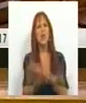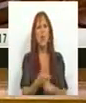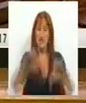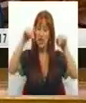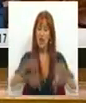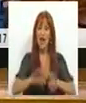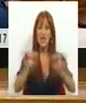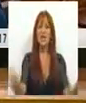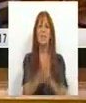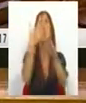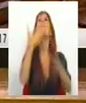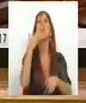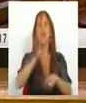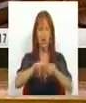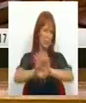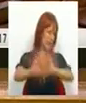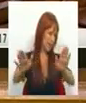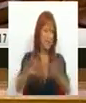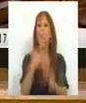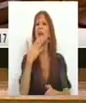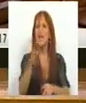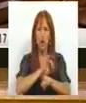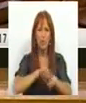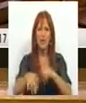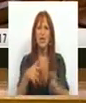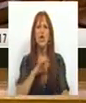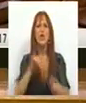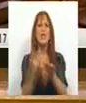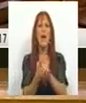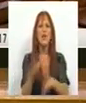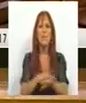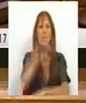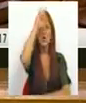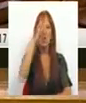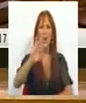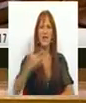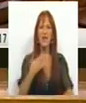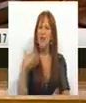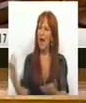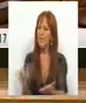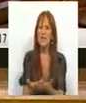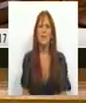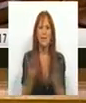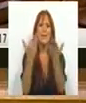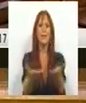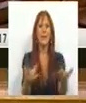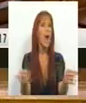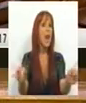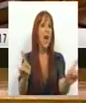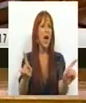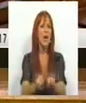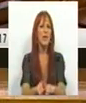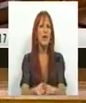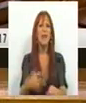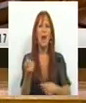fique já obrigado, esclarecida. Senhor Deputado. Mas, Sr. Presidente, Srs. Deputados, Srs. Membros do Governo, o PSD apresentará propostas, não para